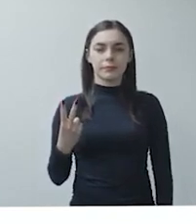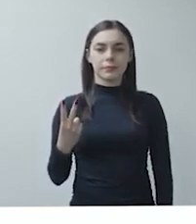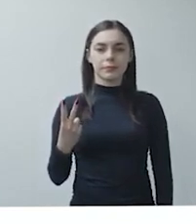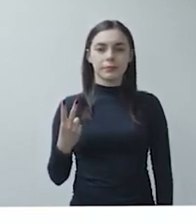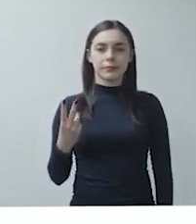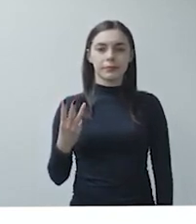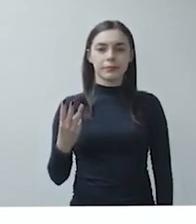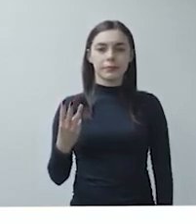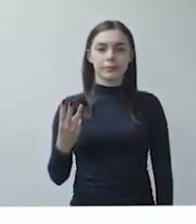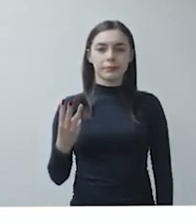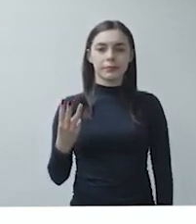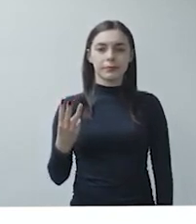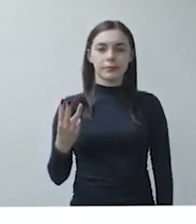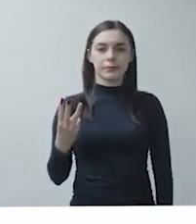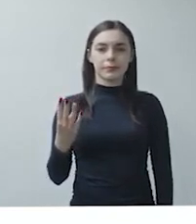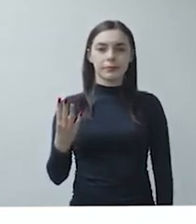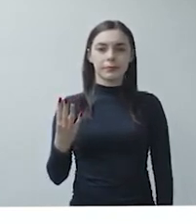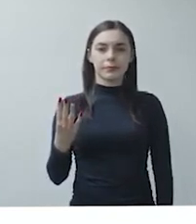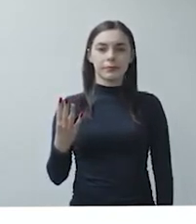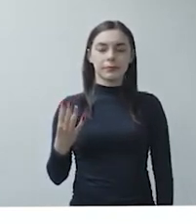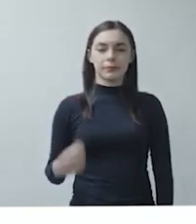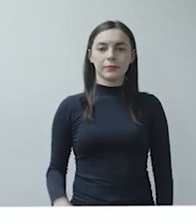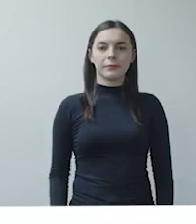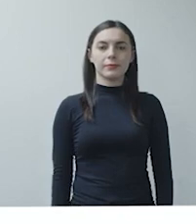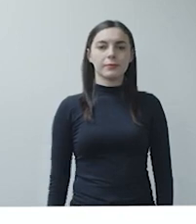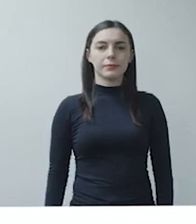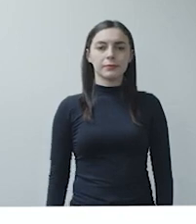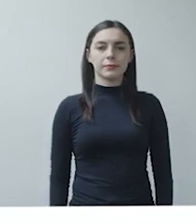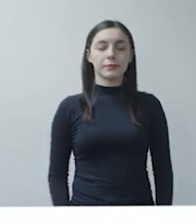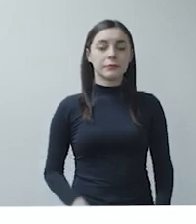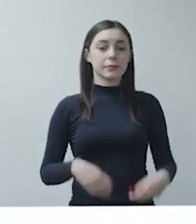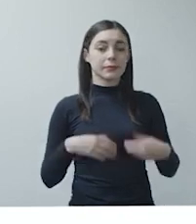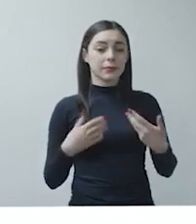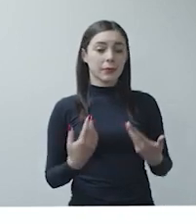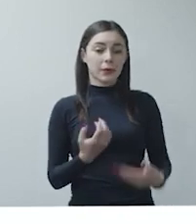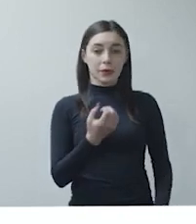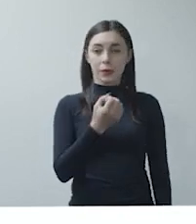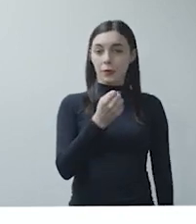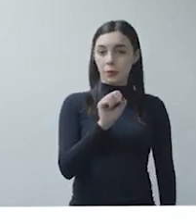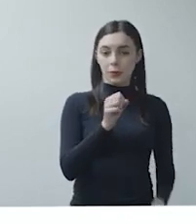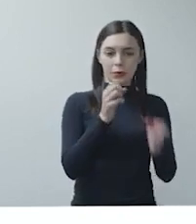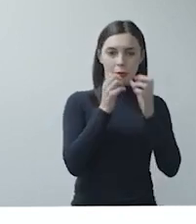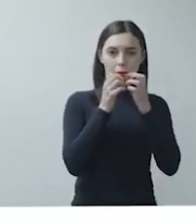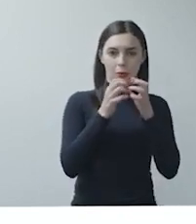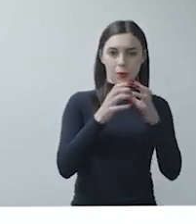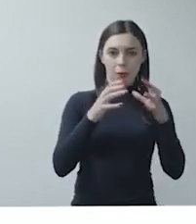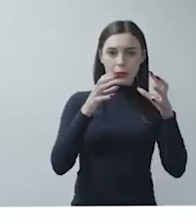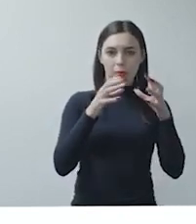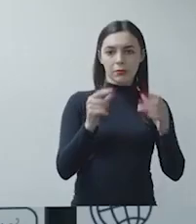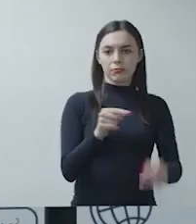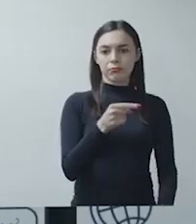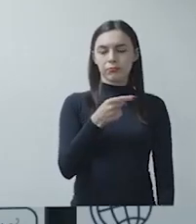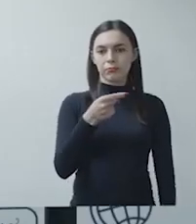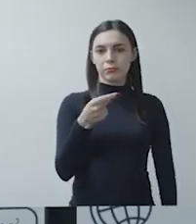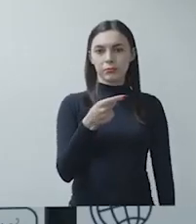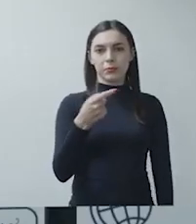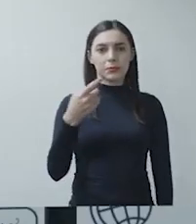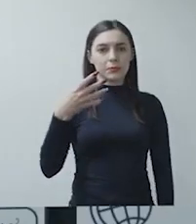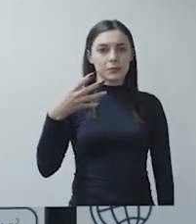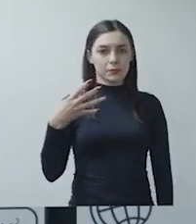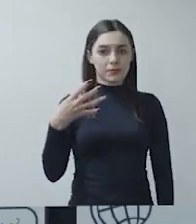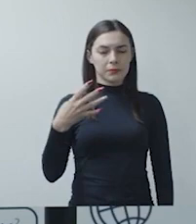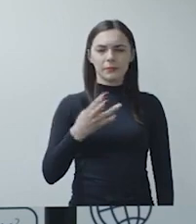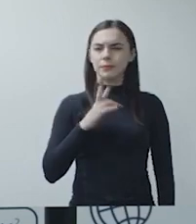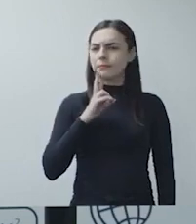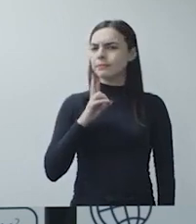2, 3, 4. Então, 8 balões menos